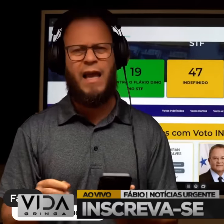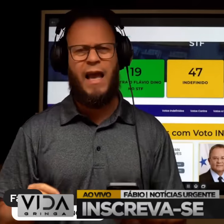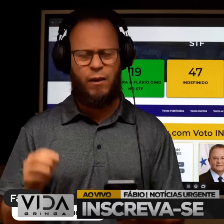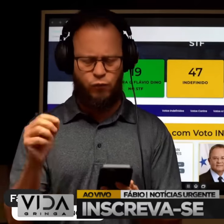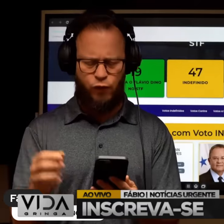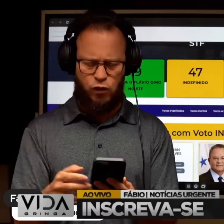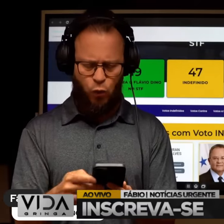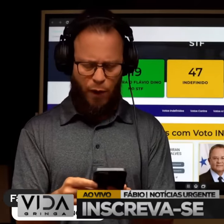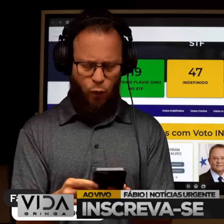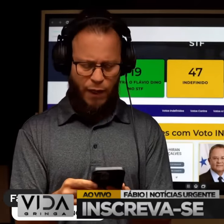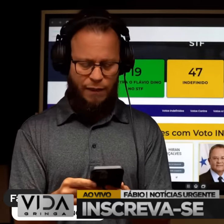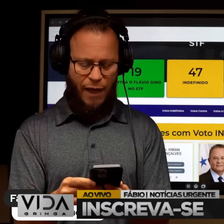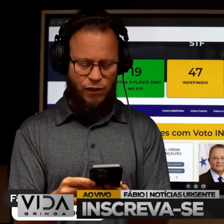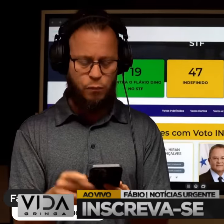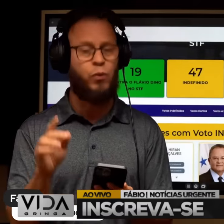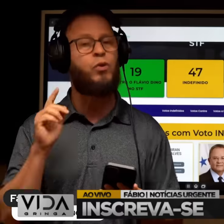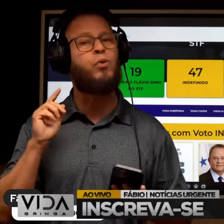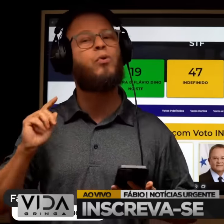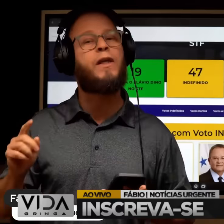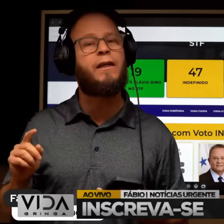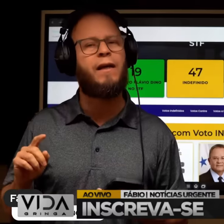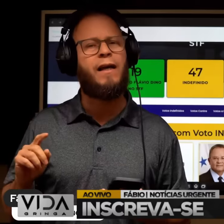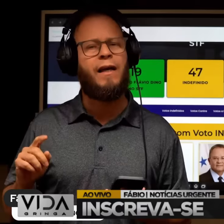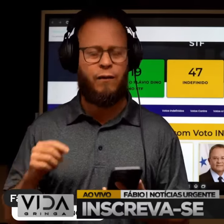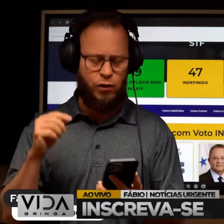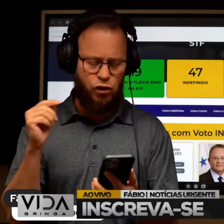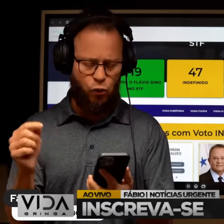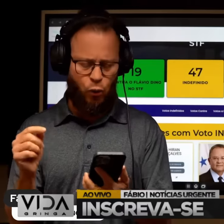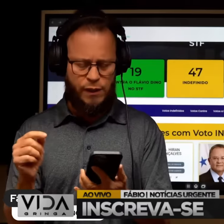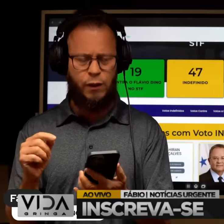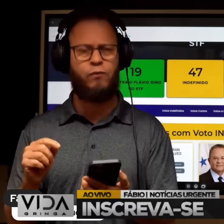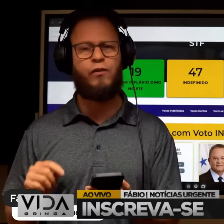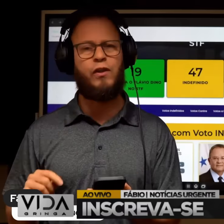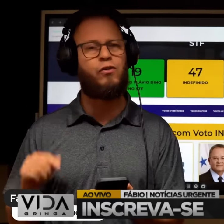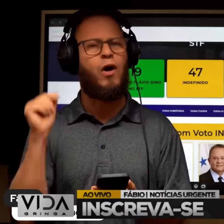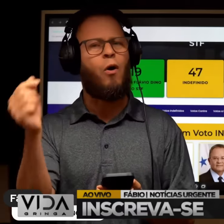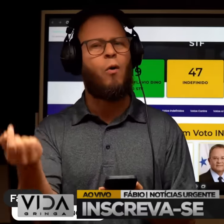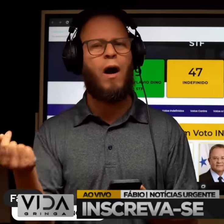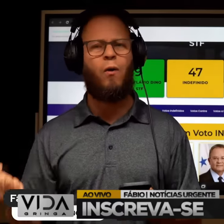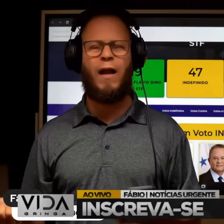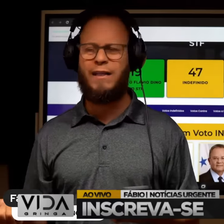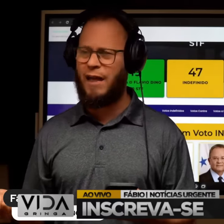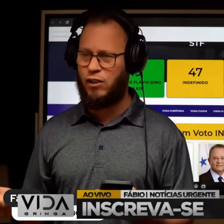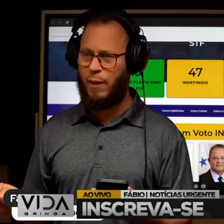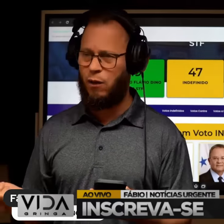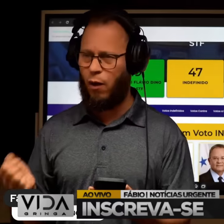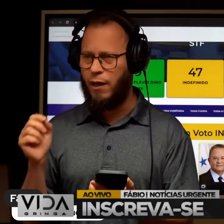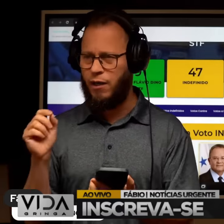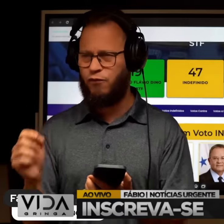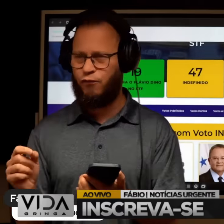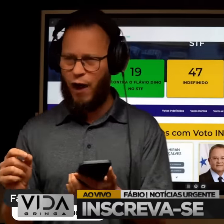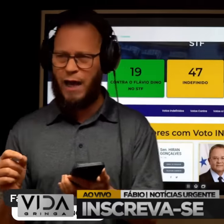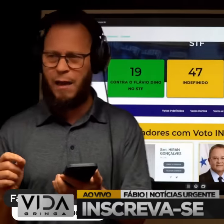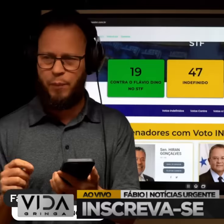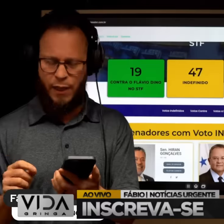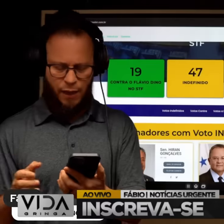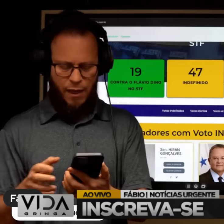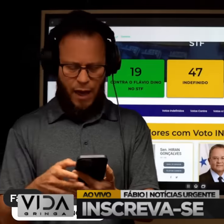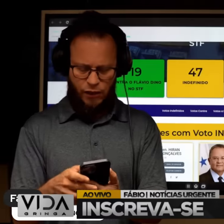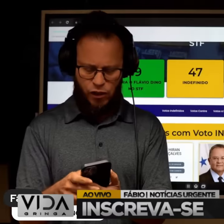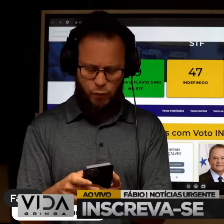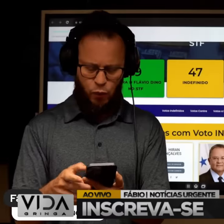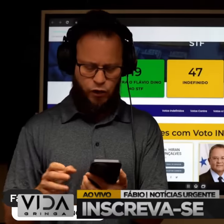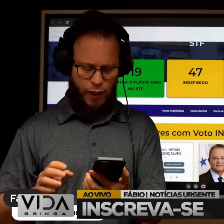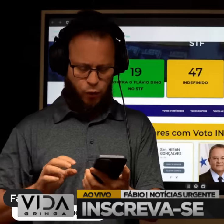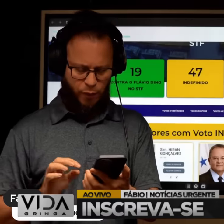problema. Era um vídeo com uma qualidade muito ruim. Então a gente conseguiu um vídeo com uma qualidade melhor. E vale a pena